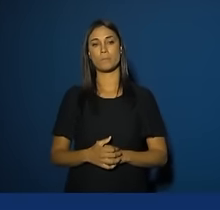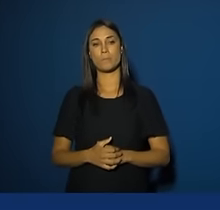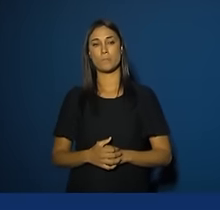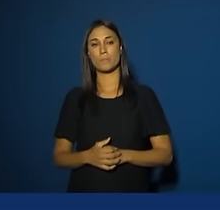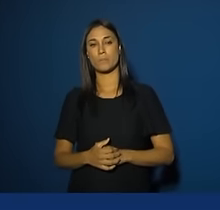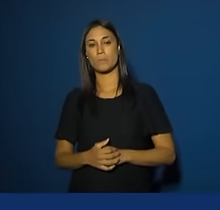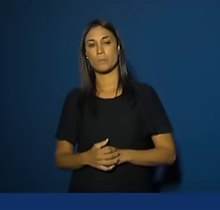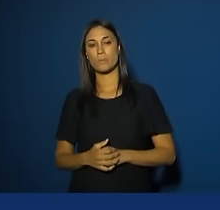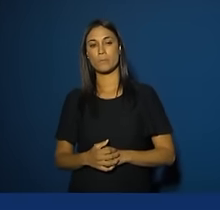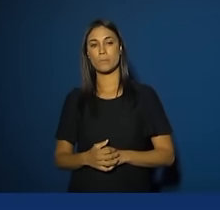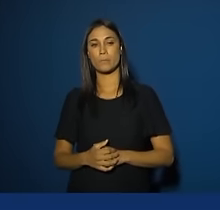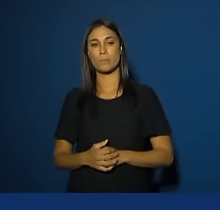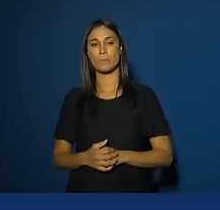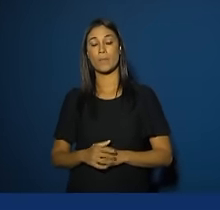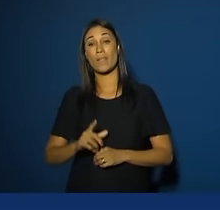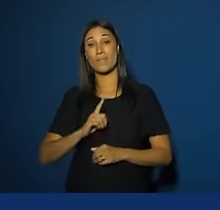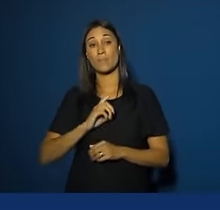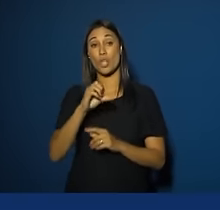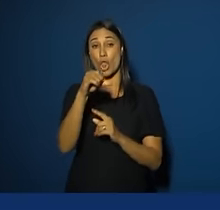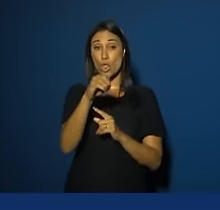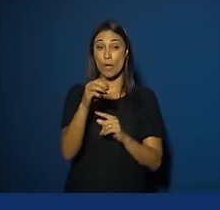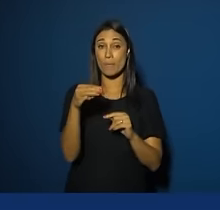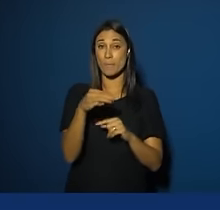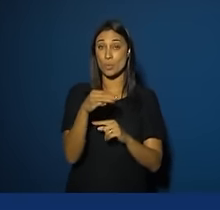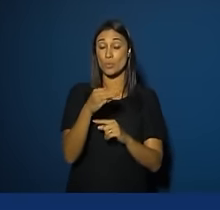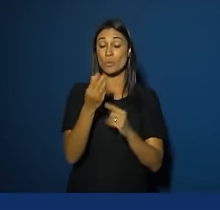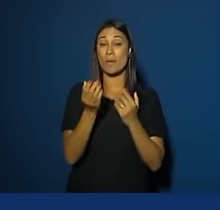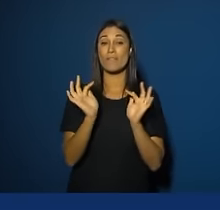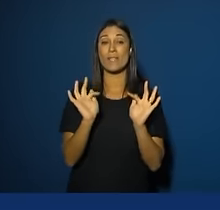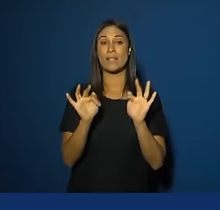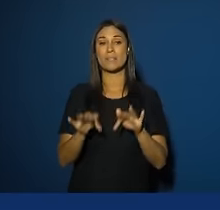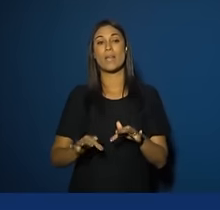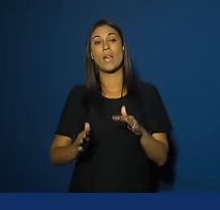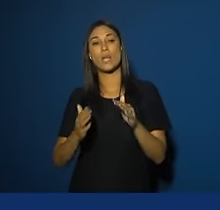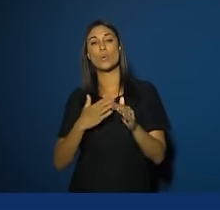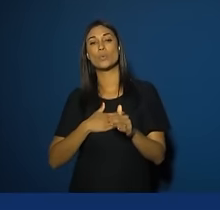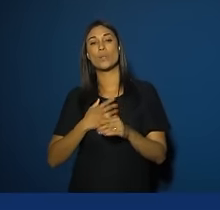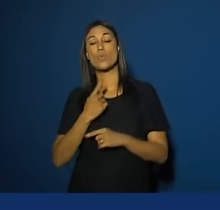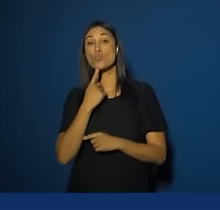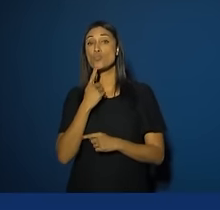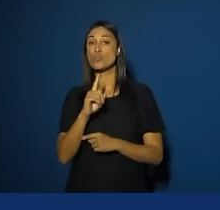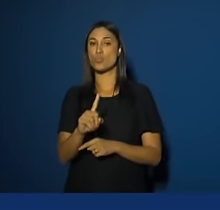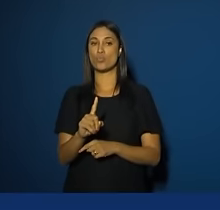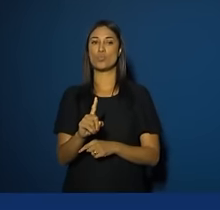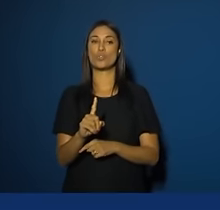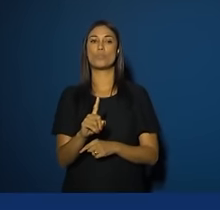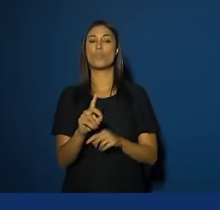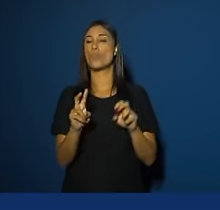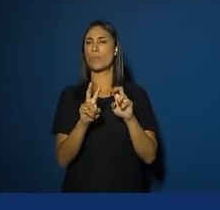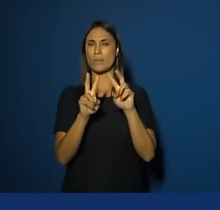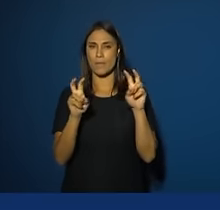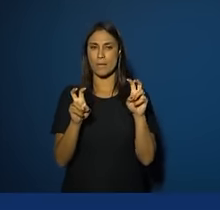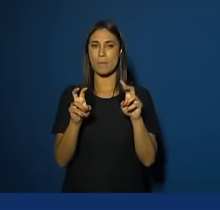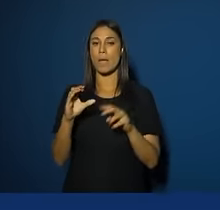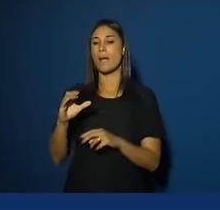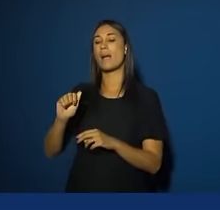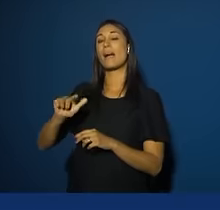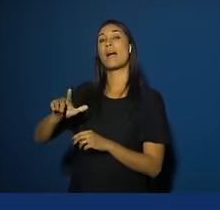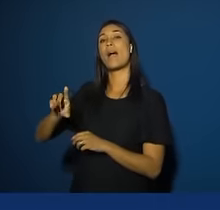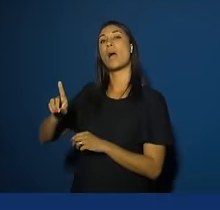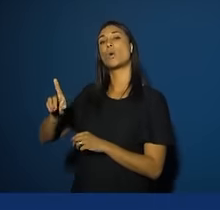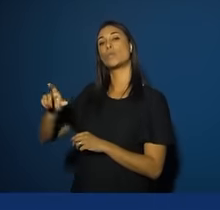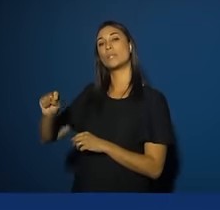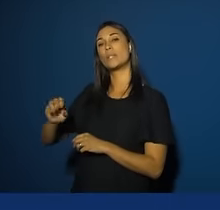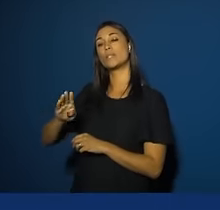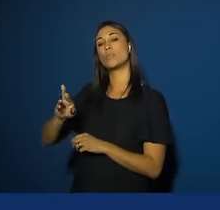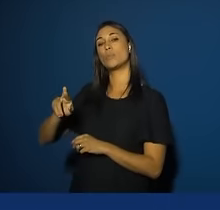Perfeito, gente. Temos aqui 9 minutos para terminar o nosso painel. Eu queria abordar um último assunto com o Caldas e o Bruno,